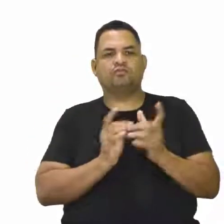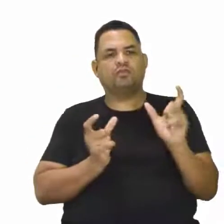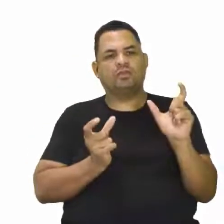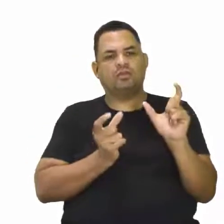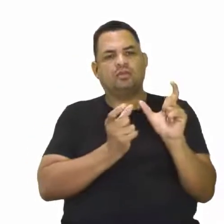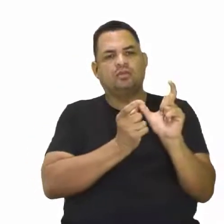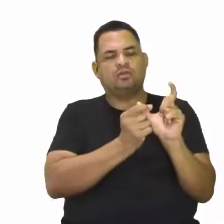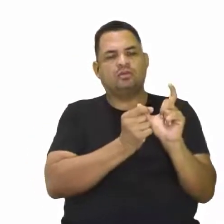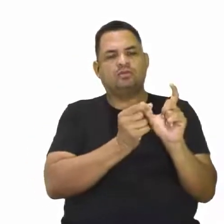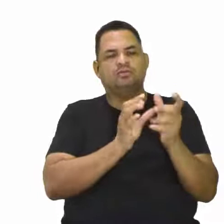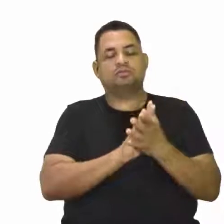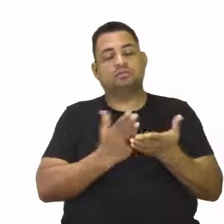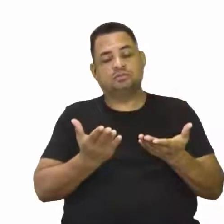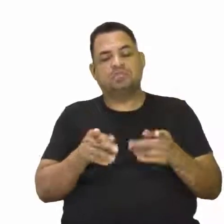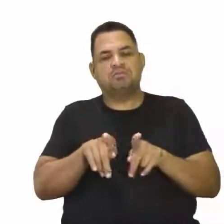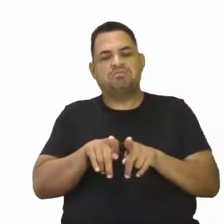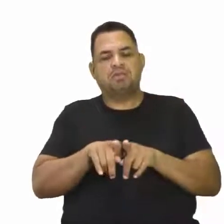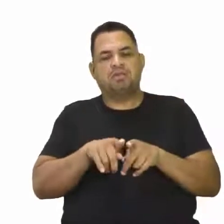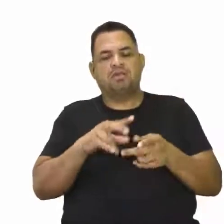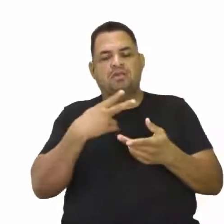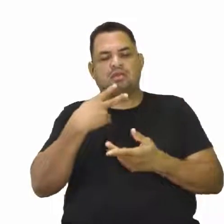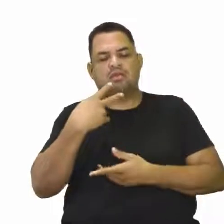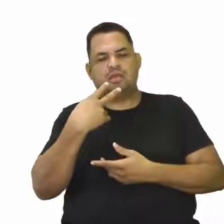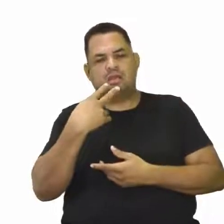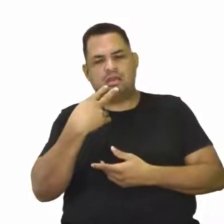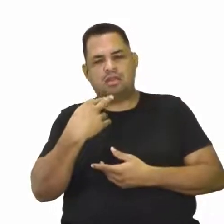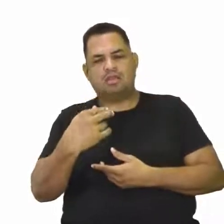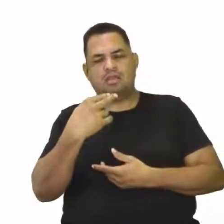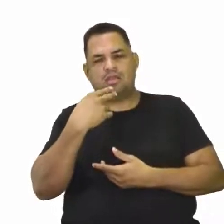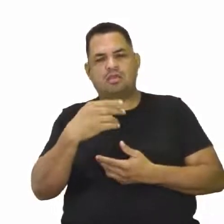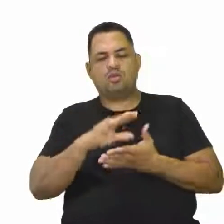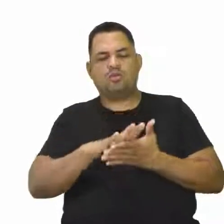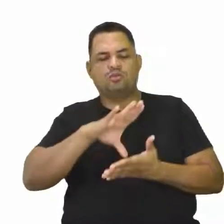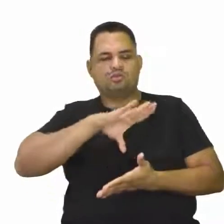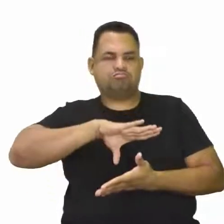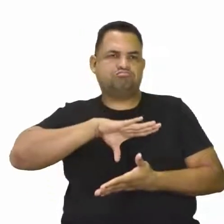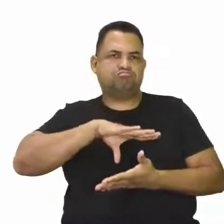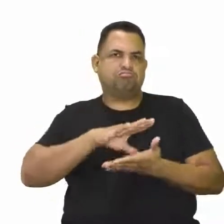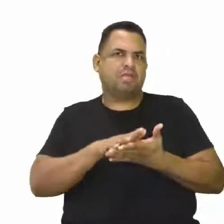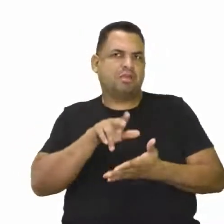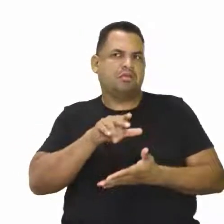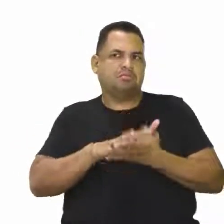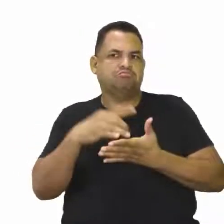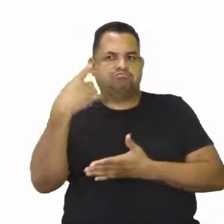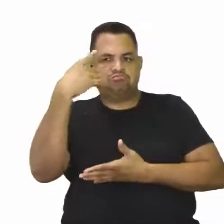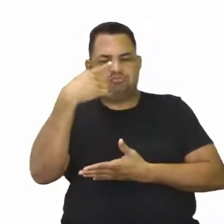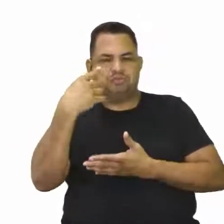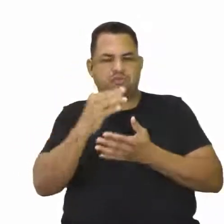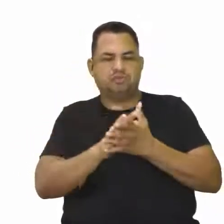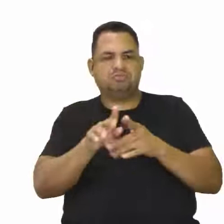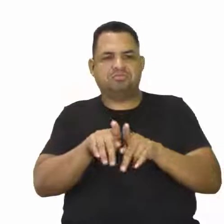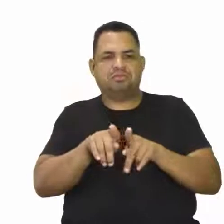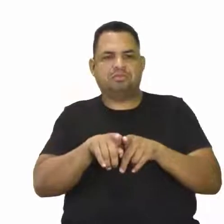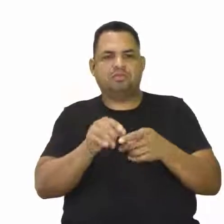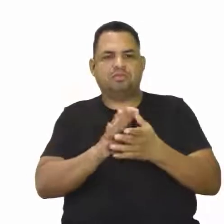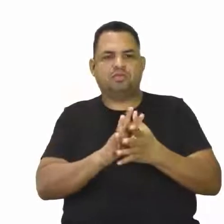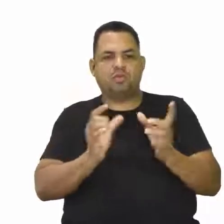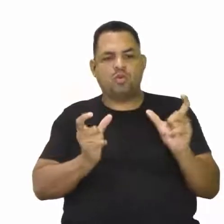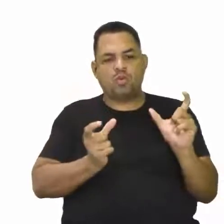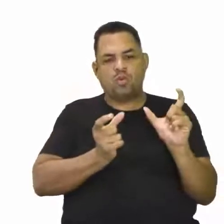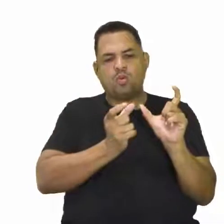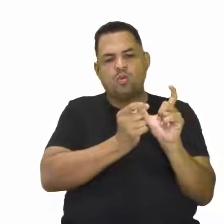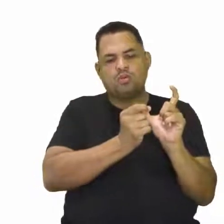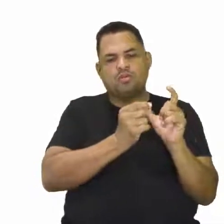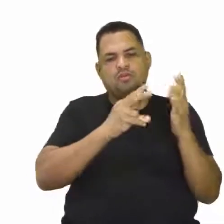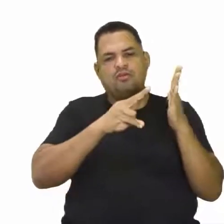conjunções, como na língua portuguesa, na língua espanhola, elas têm a mesma função. A função delas é unir